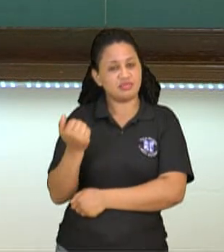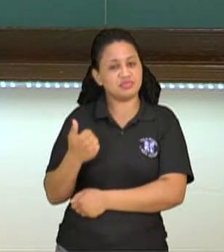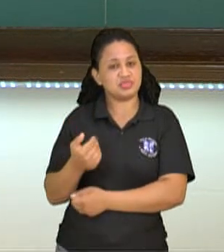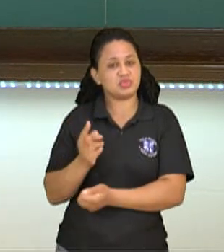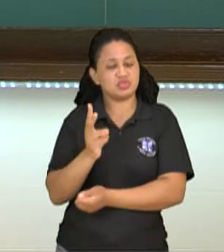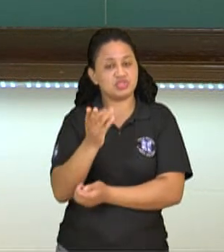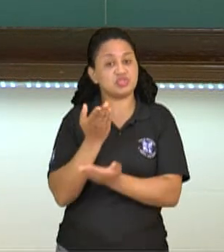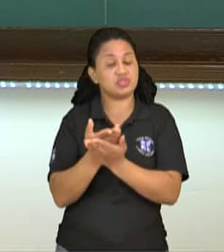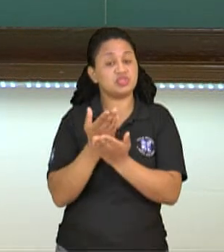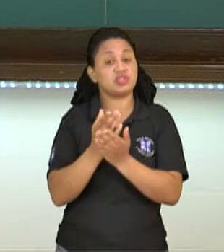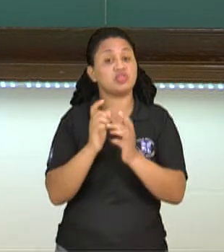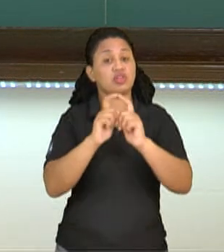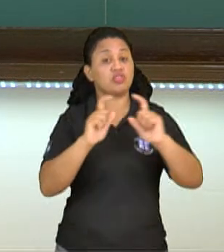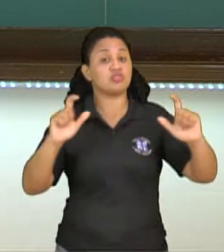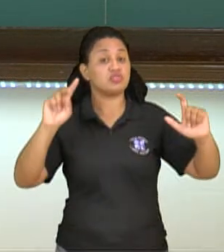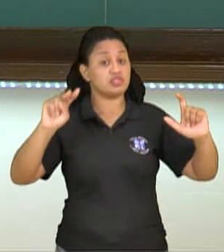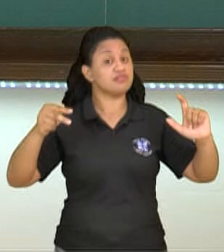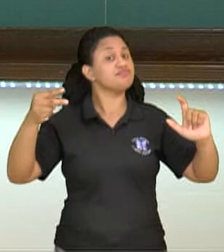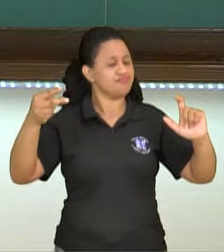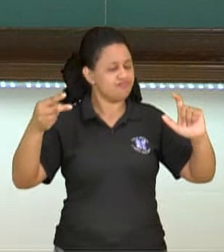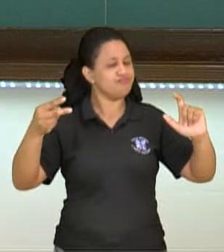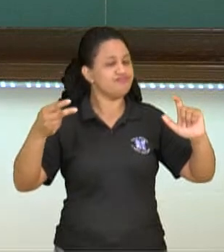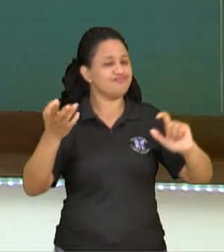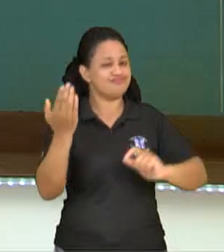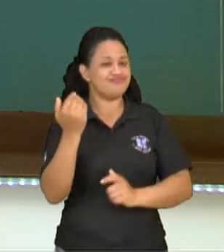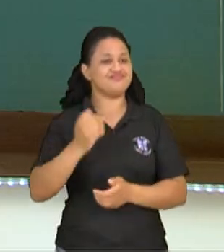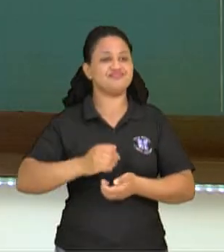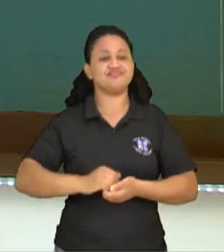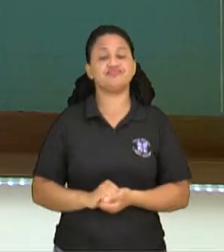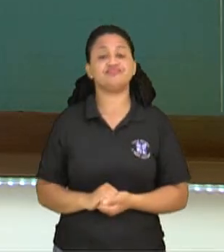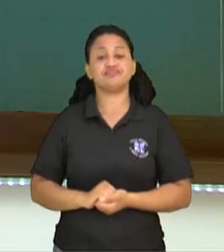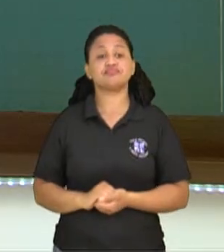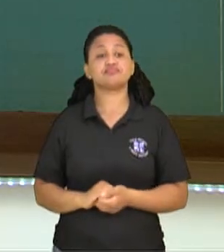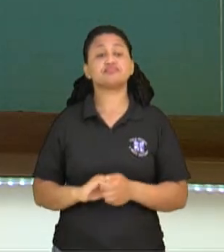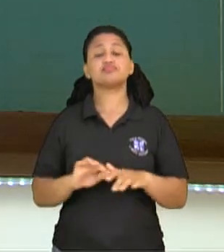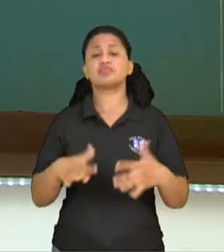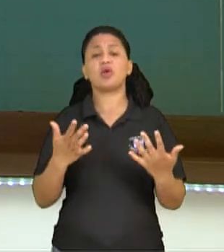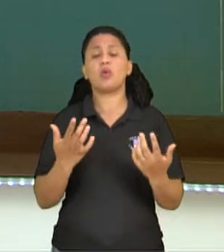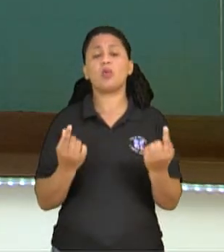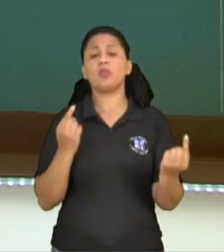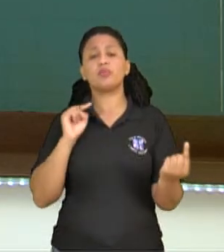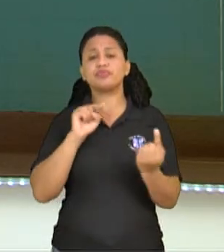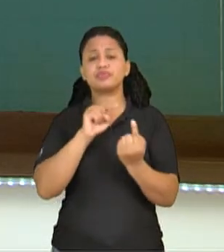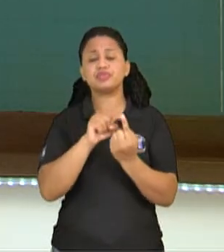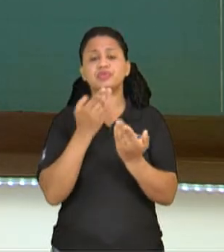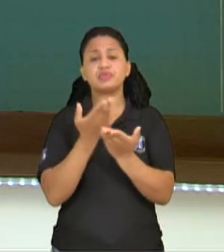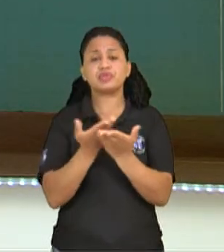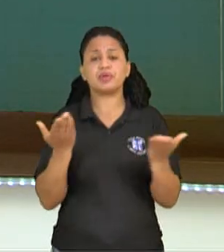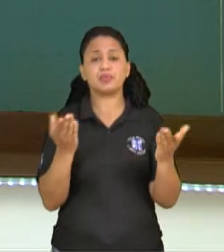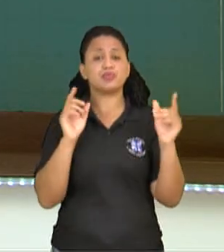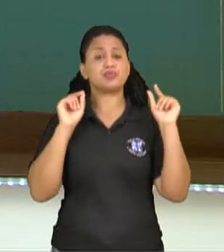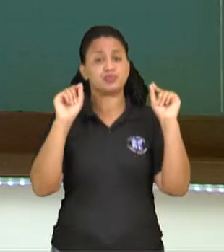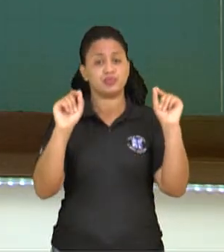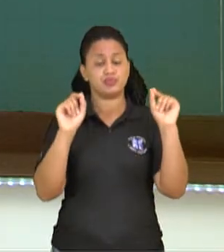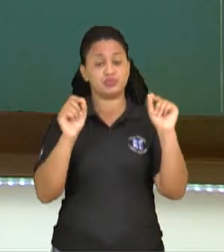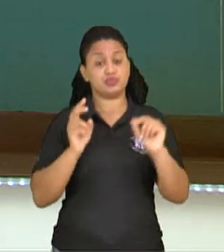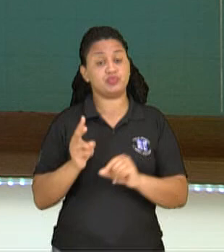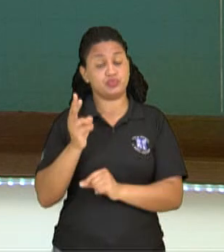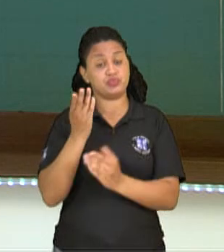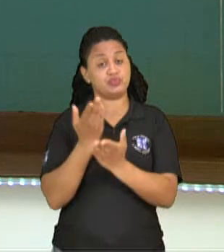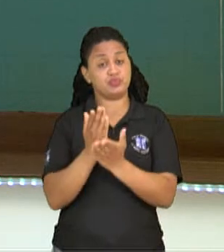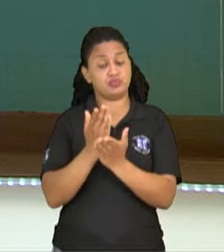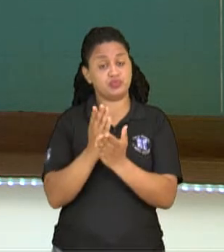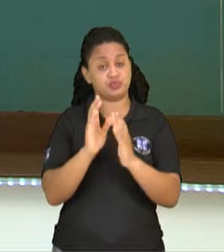estudando a função quadrática, né? Vamos lá! Então, olha só. E qual que é o objetivo da aula de hoje? É continuar estudando